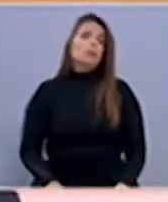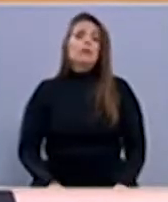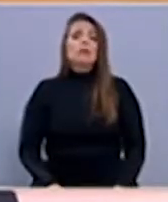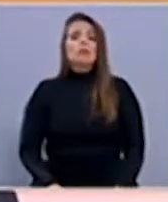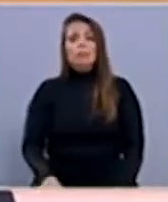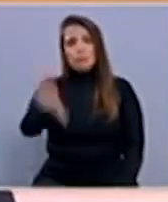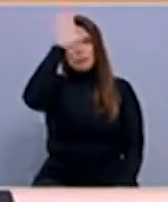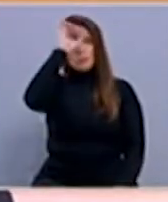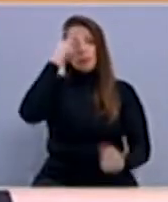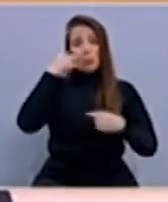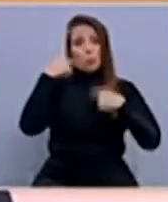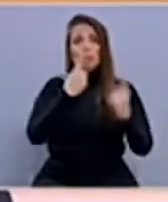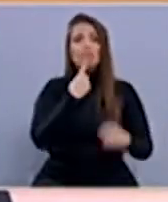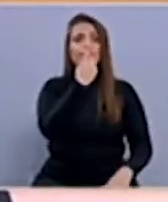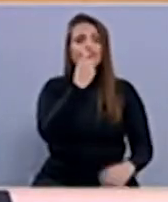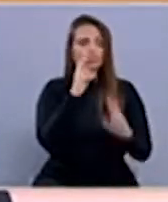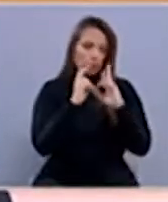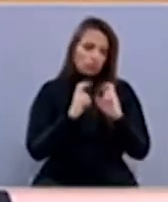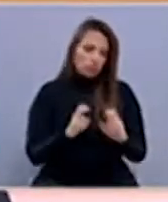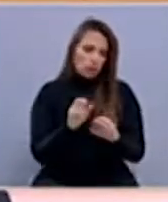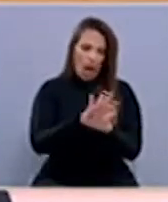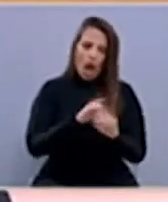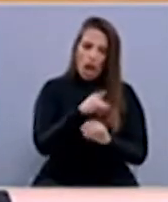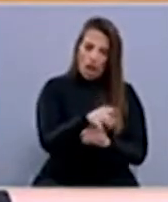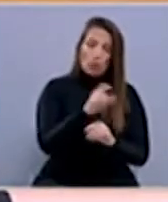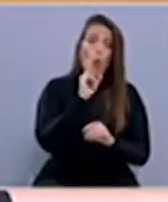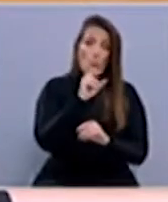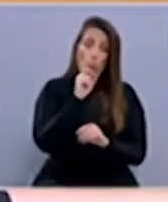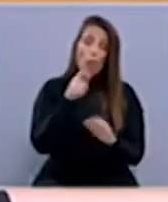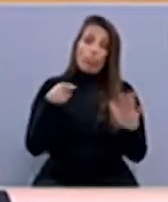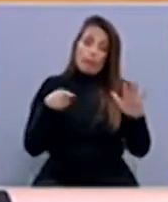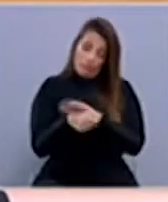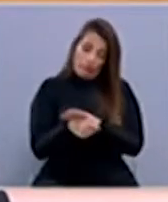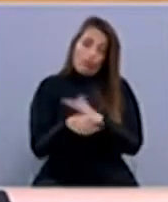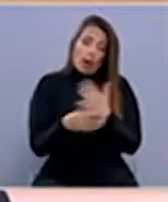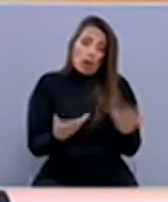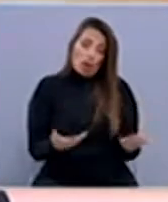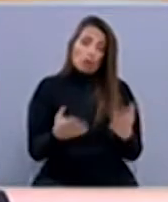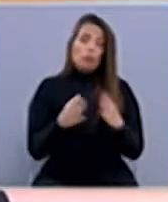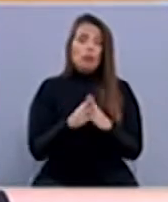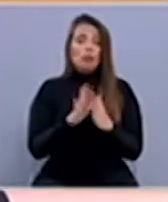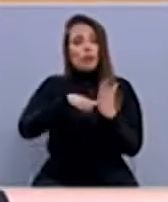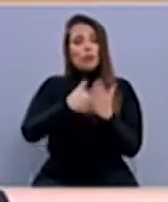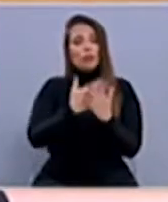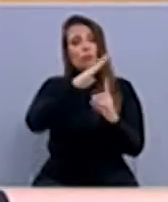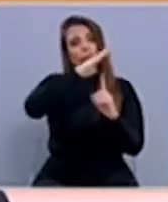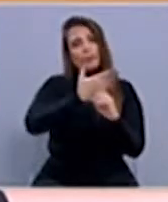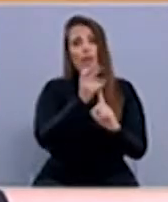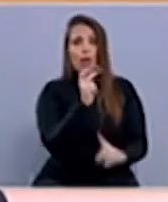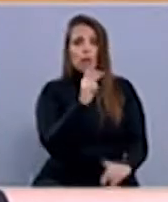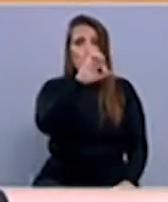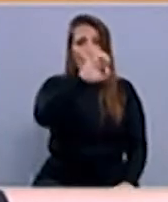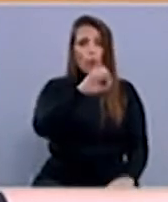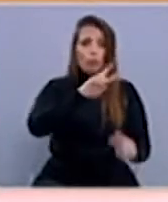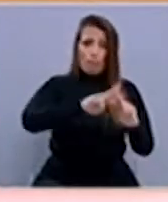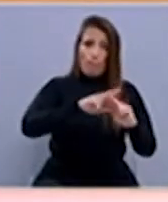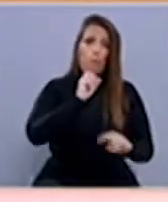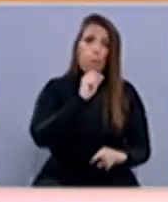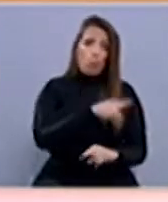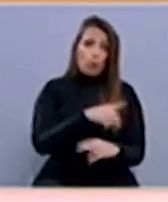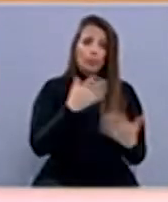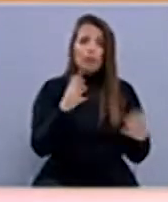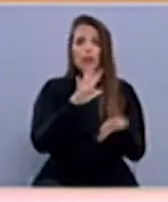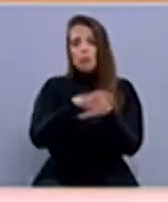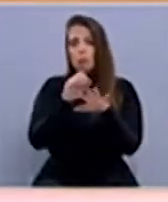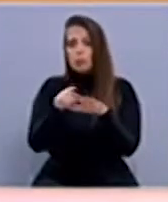o Ministério Público abriu inquérito e esses casos que podem constituir fraude e que apenas até 8 anos de cadeia em